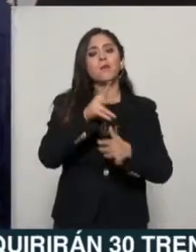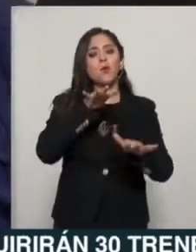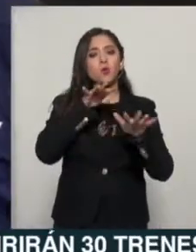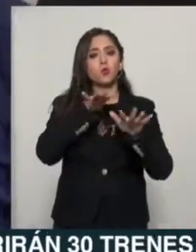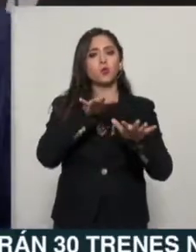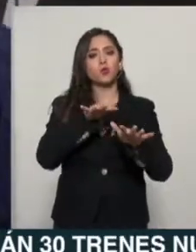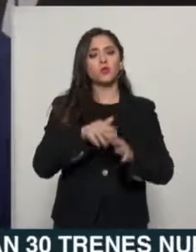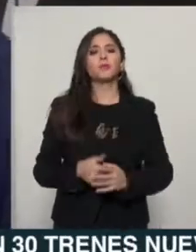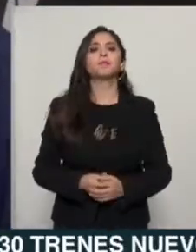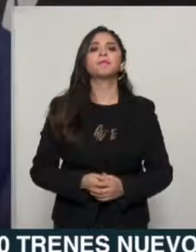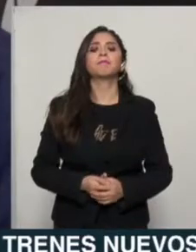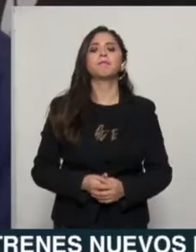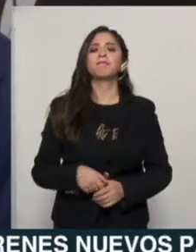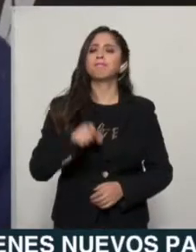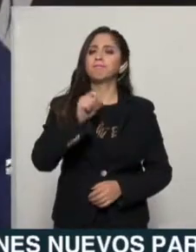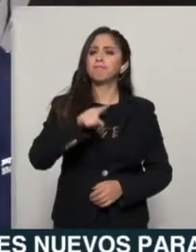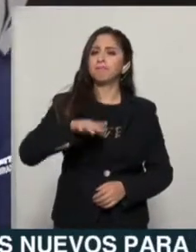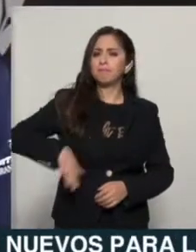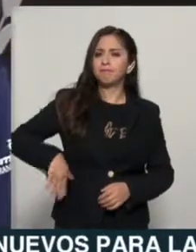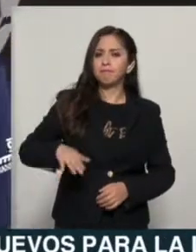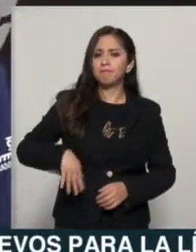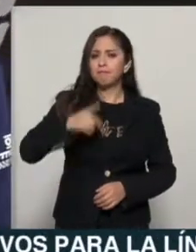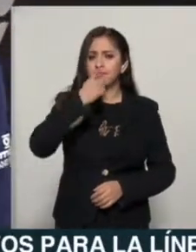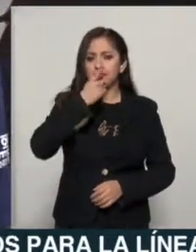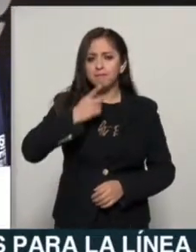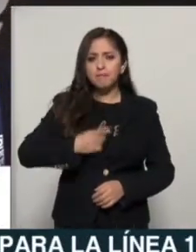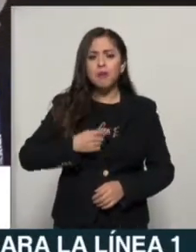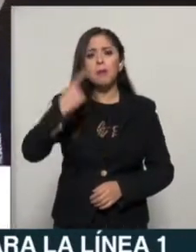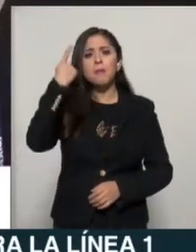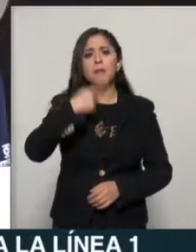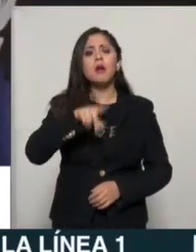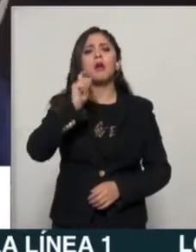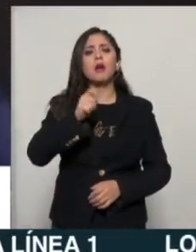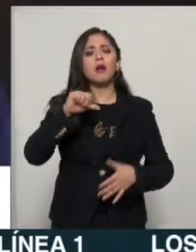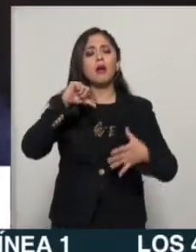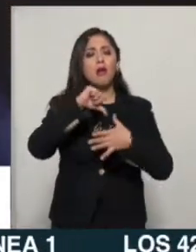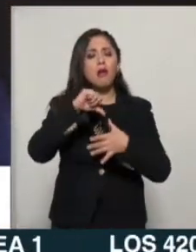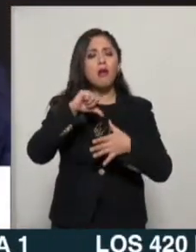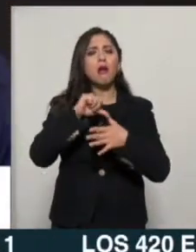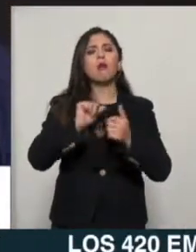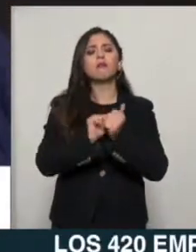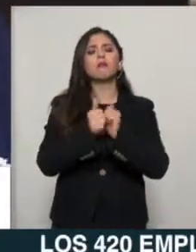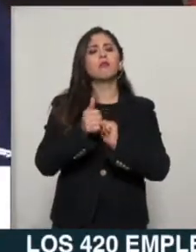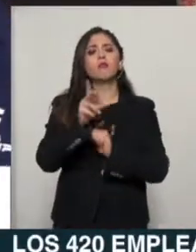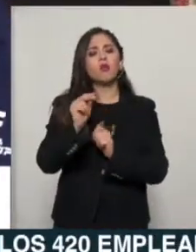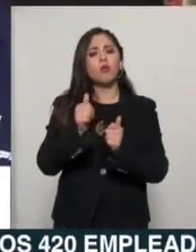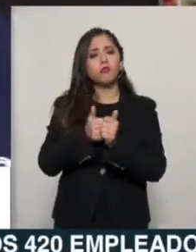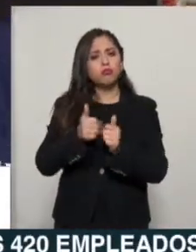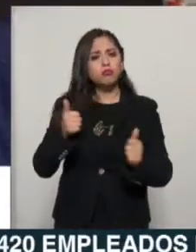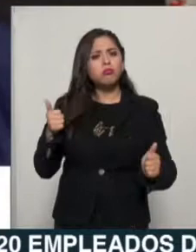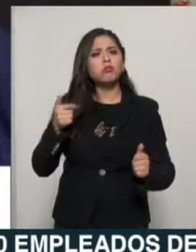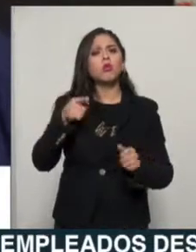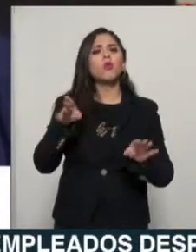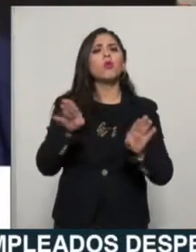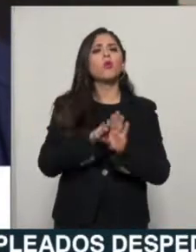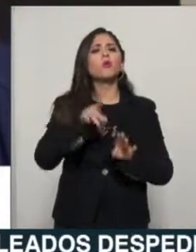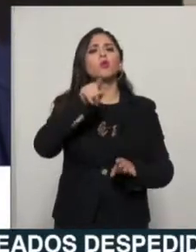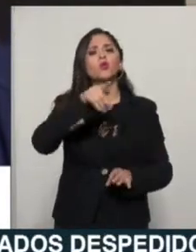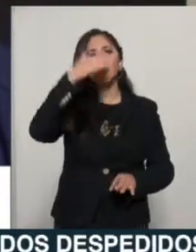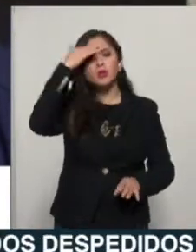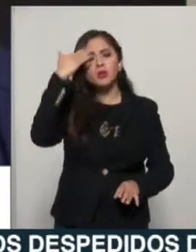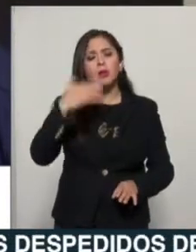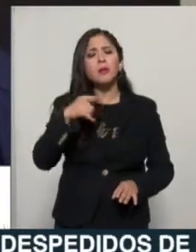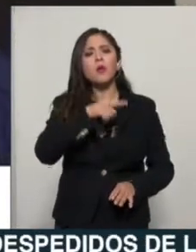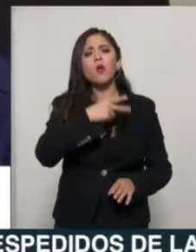Oye, y me mencionas que, bueno, para que no se vaya quedando atrás Latinoamérica, y ¿qué tanto conocimiento tienes de algún